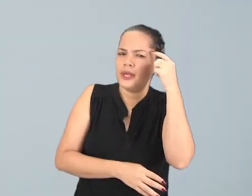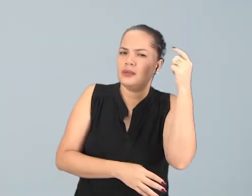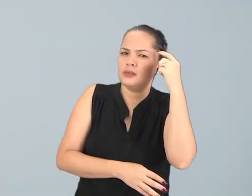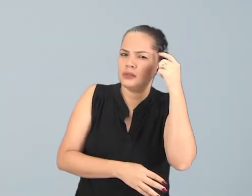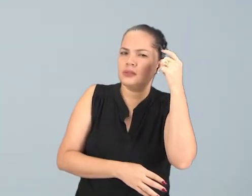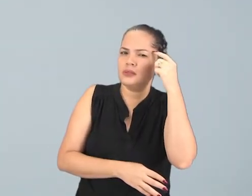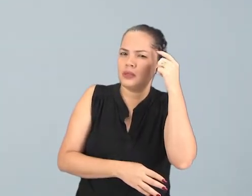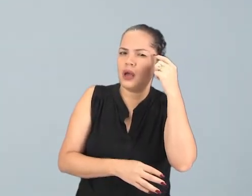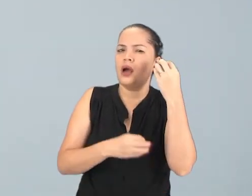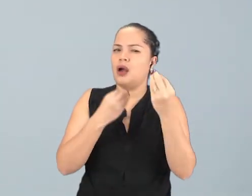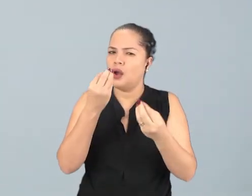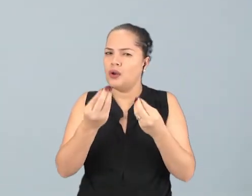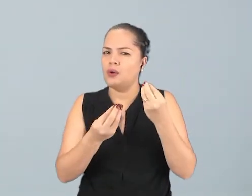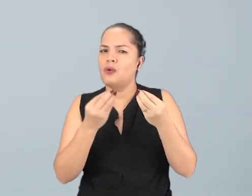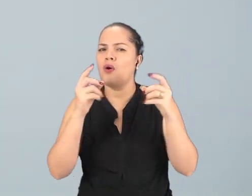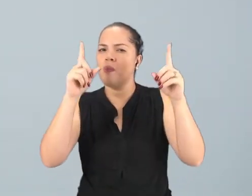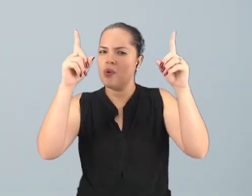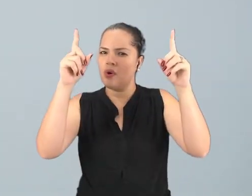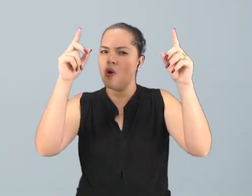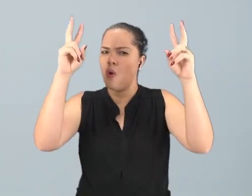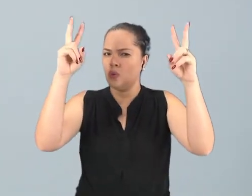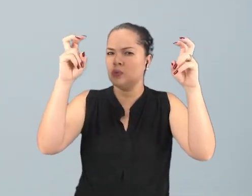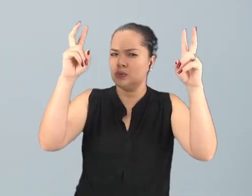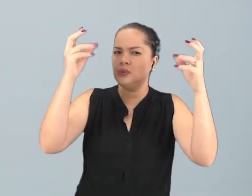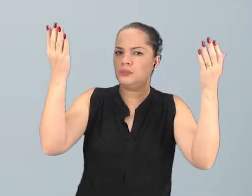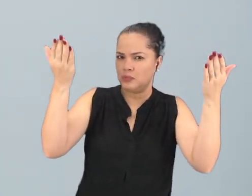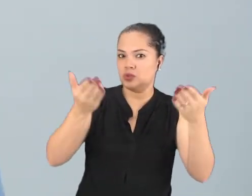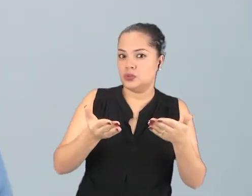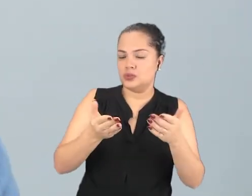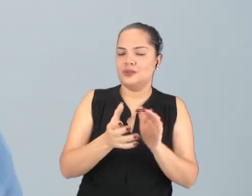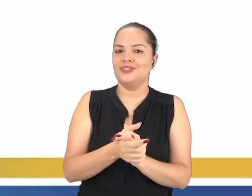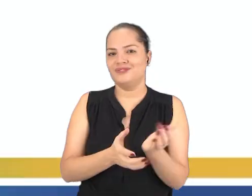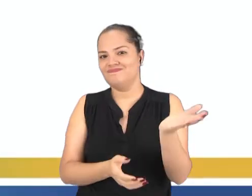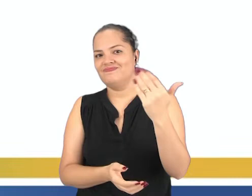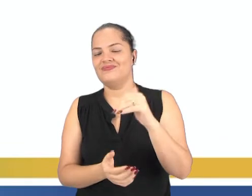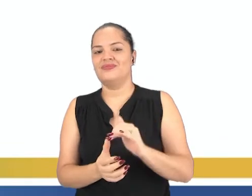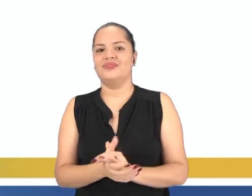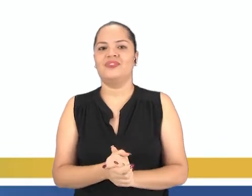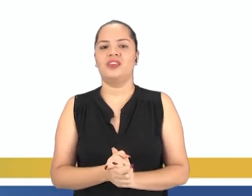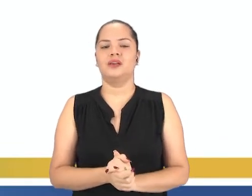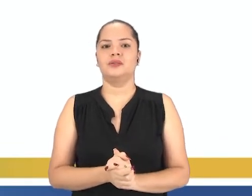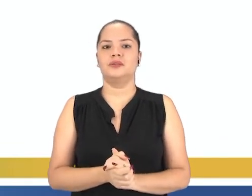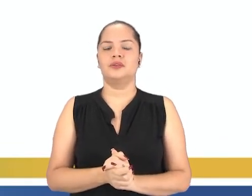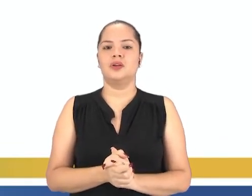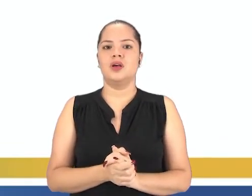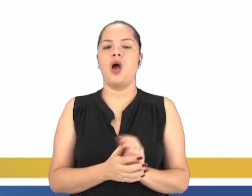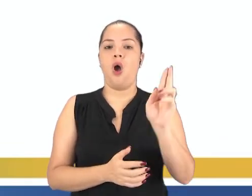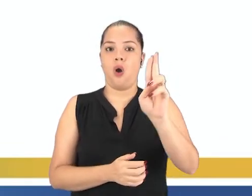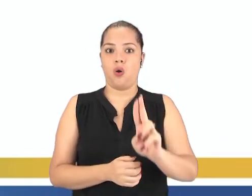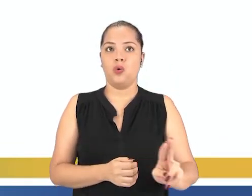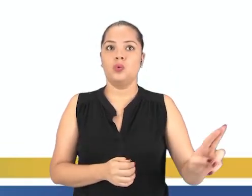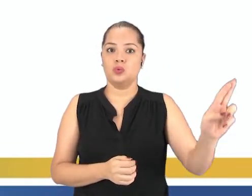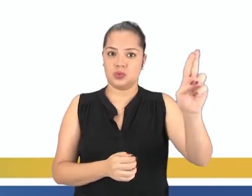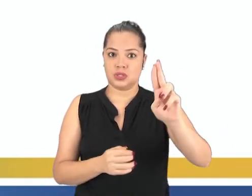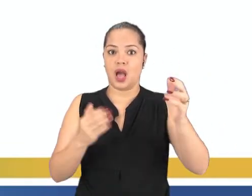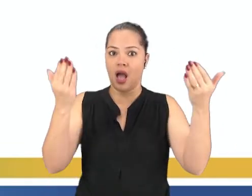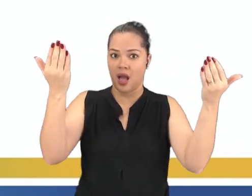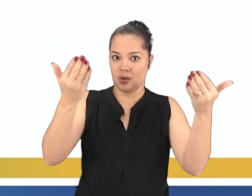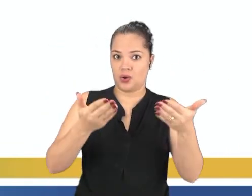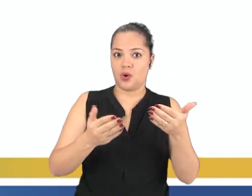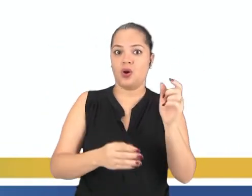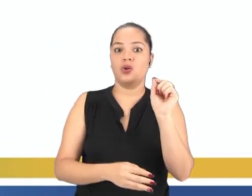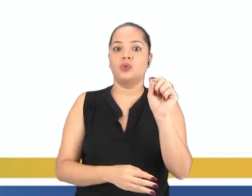sobre a nossa pauta de hoje, sobre o nosso tema de hoje. Vamos lá! Nós vamos utilizar esse espaço do